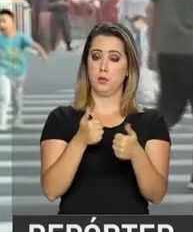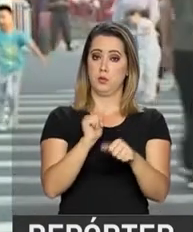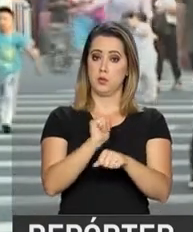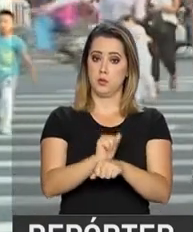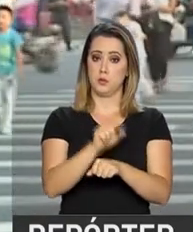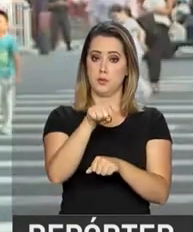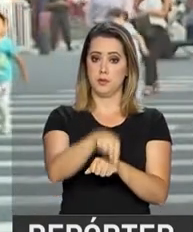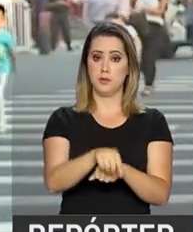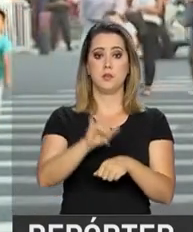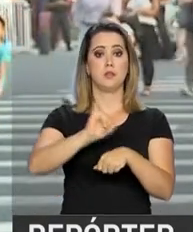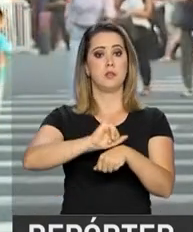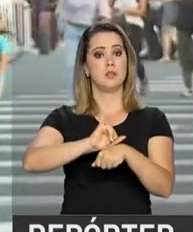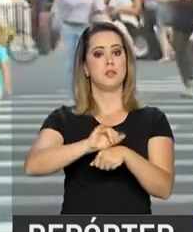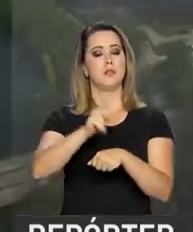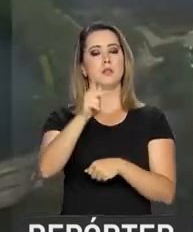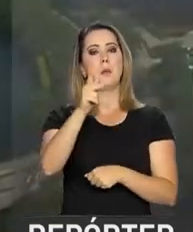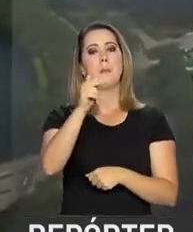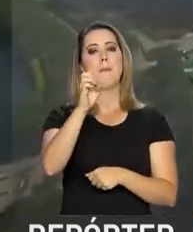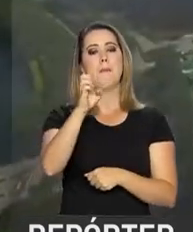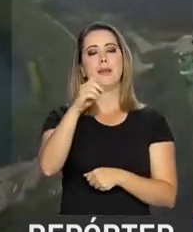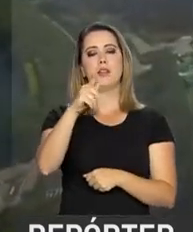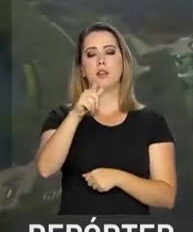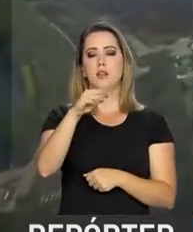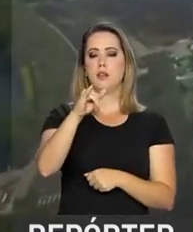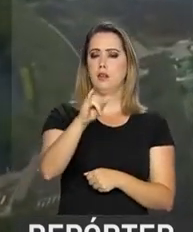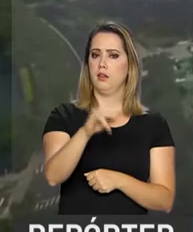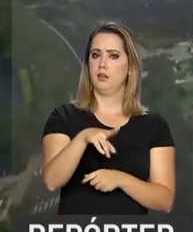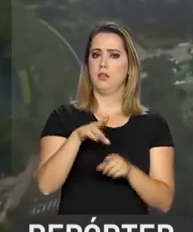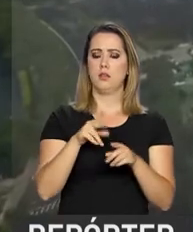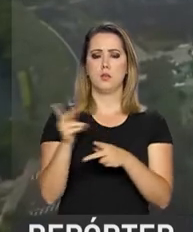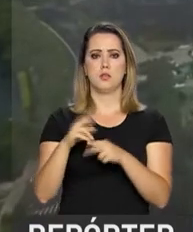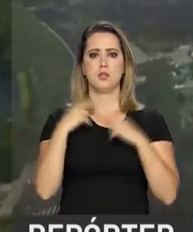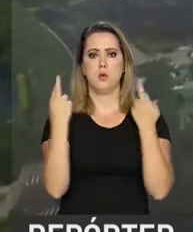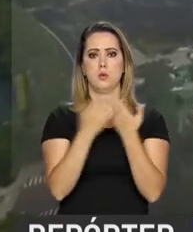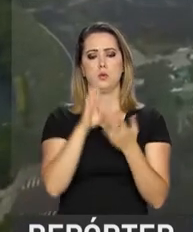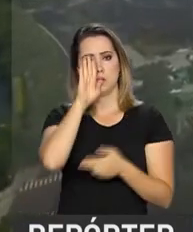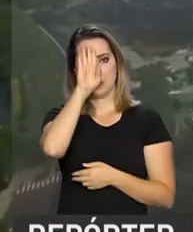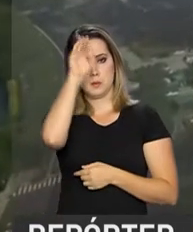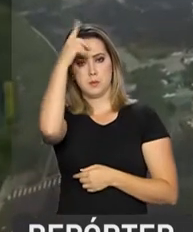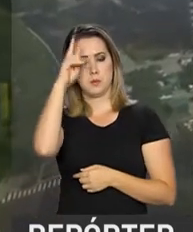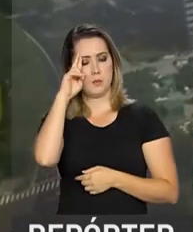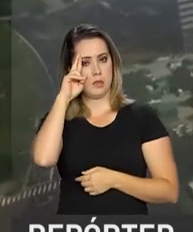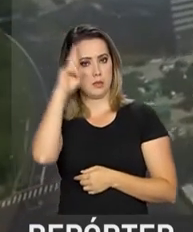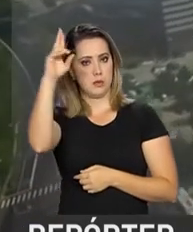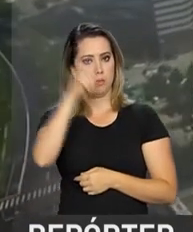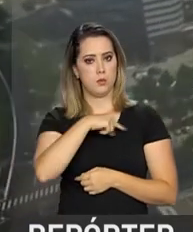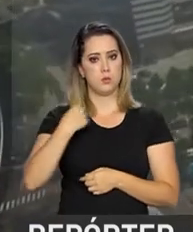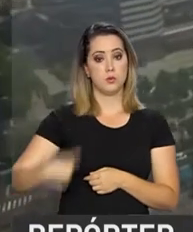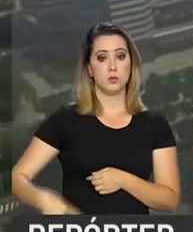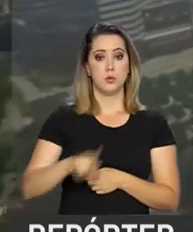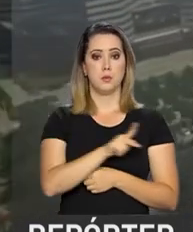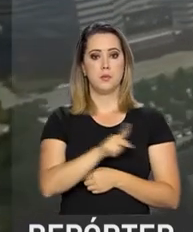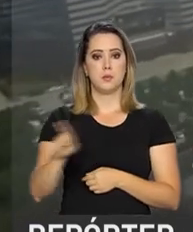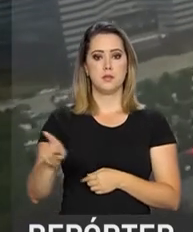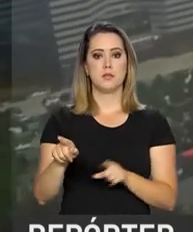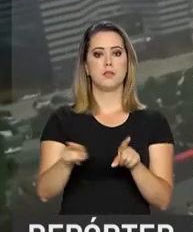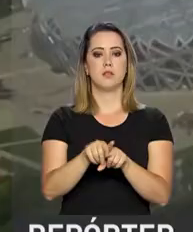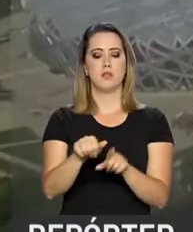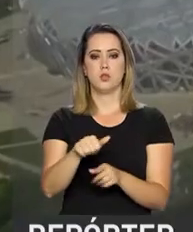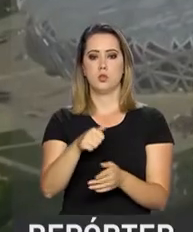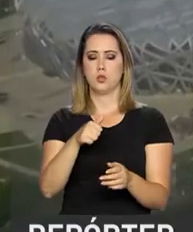faz uma visita de estado e se reúne com as principais autoridades chinesas entre elas o presidente o primeiro-ministro